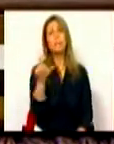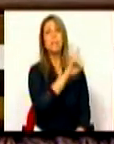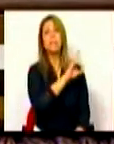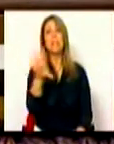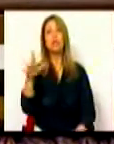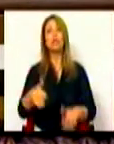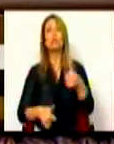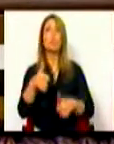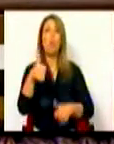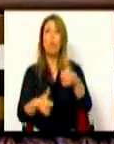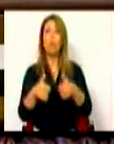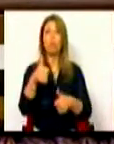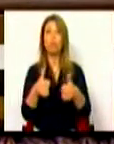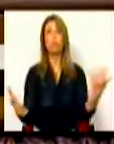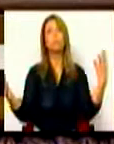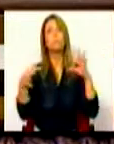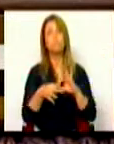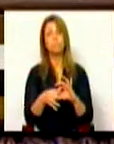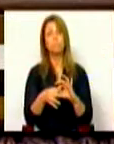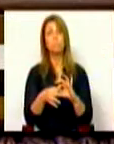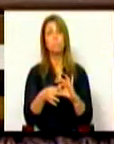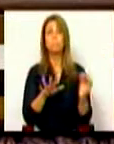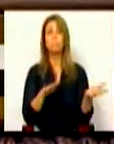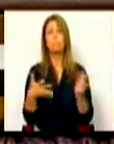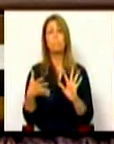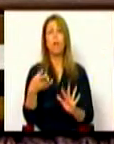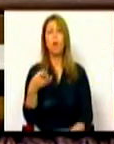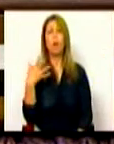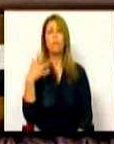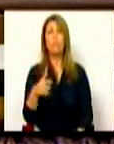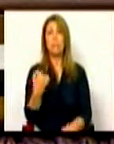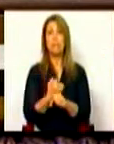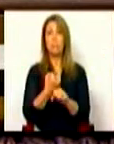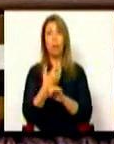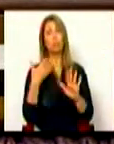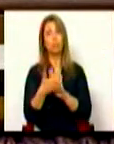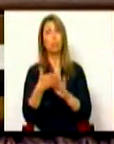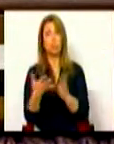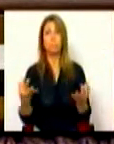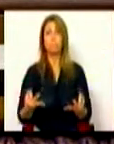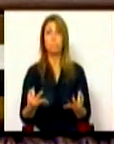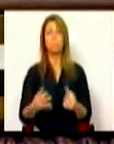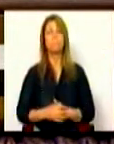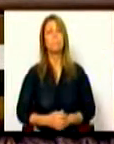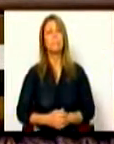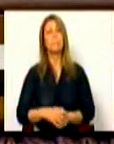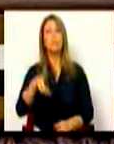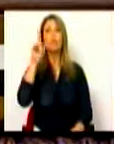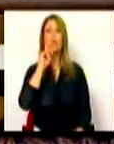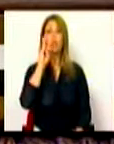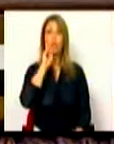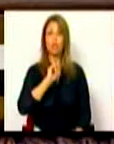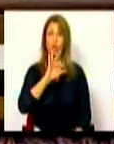3.600 concursos, correspondendo a cerca de 9 mil postos de trabalho. Senhoras